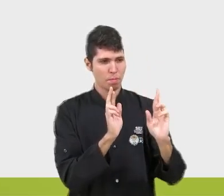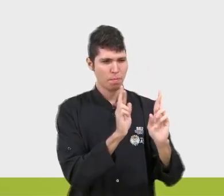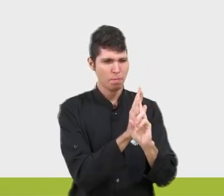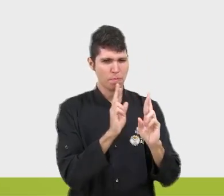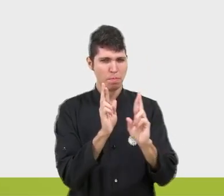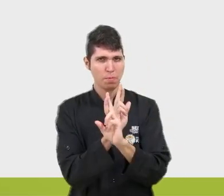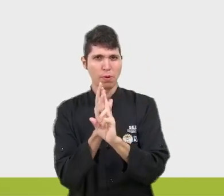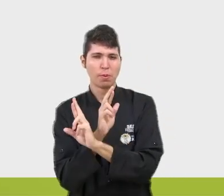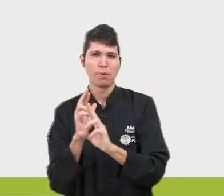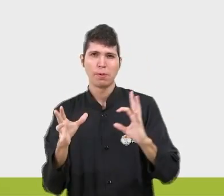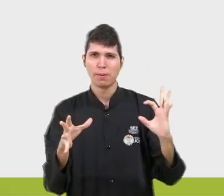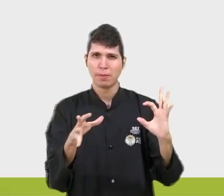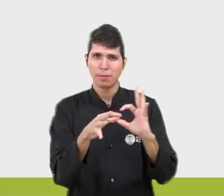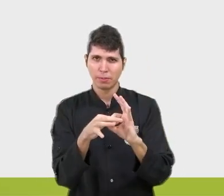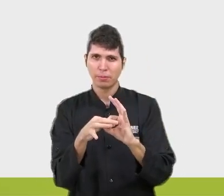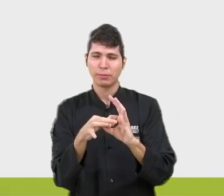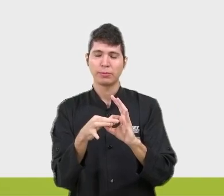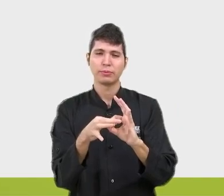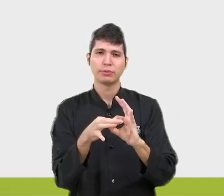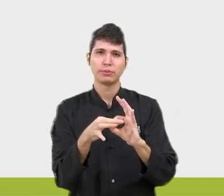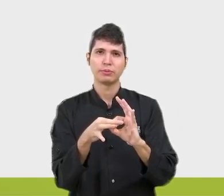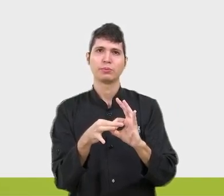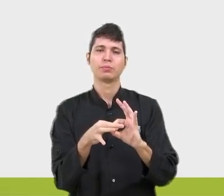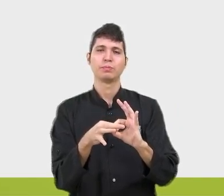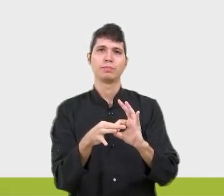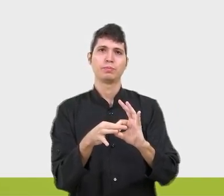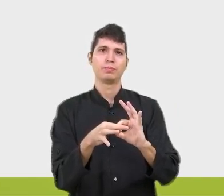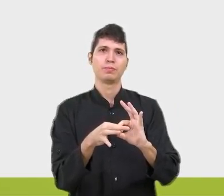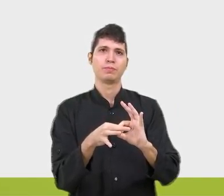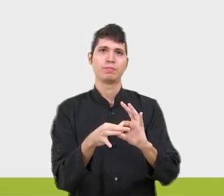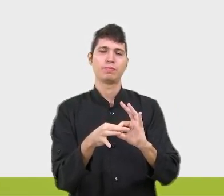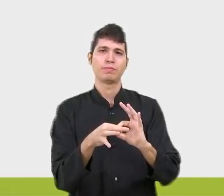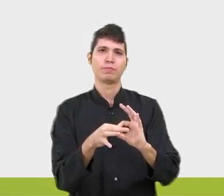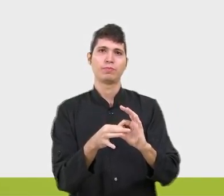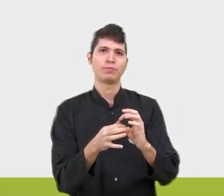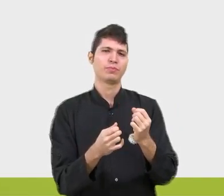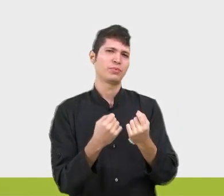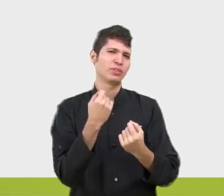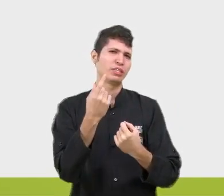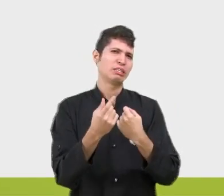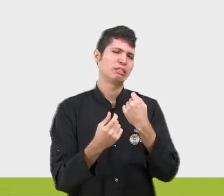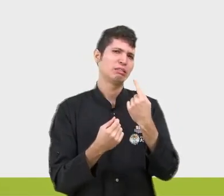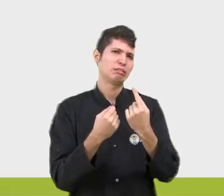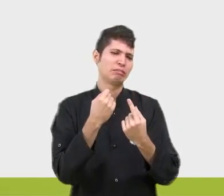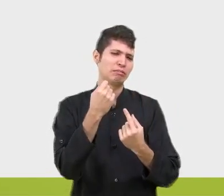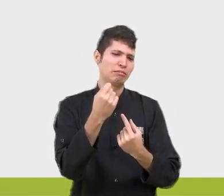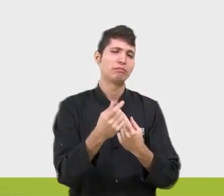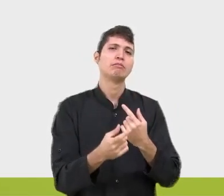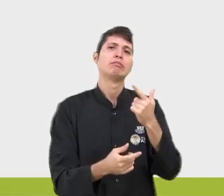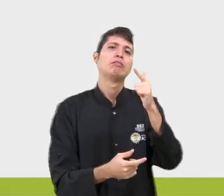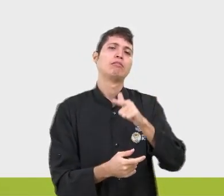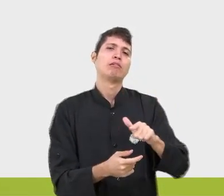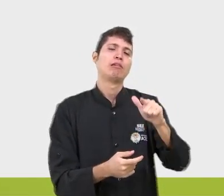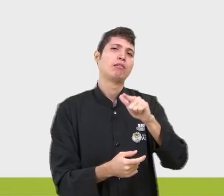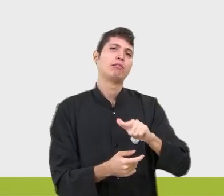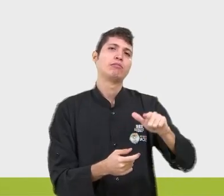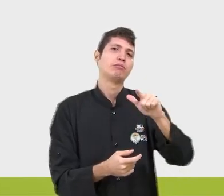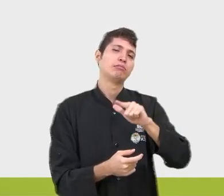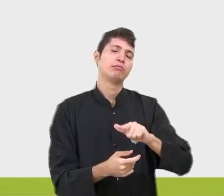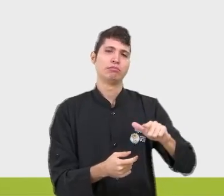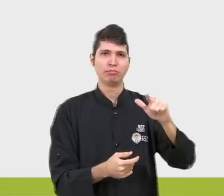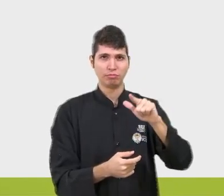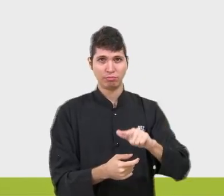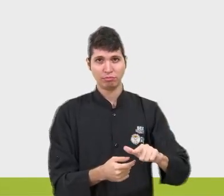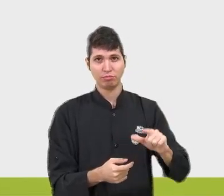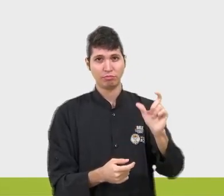o período anterior. E raras ou ausentes repetições e sem inadequação, né? Como eu falei para